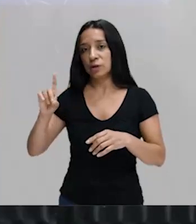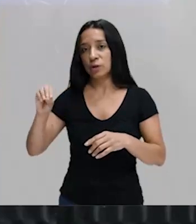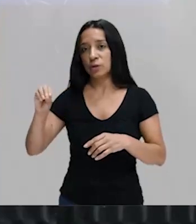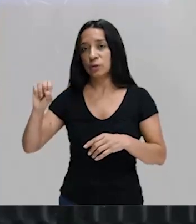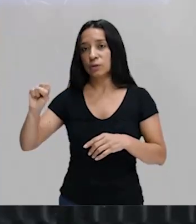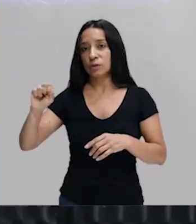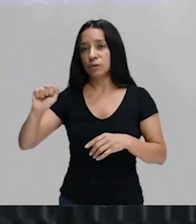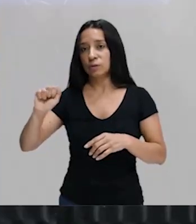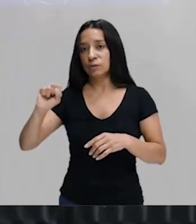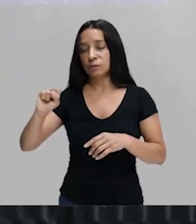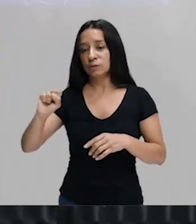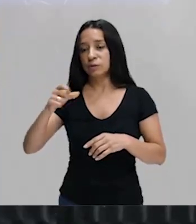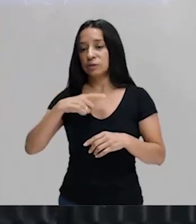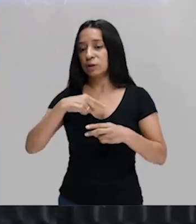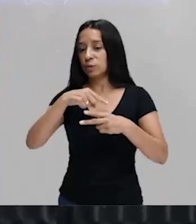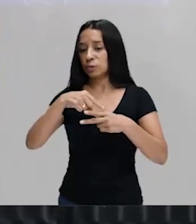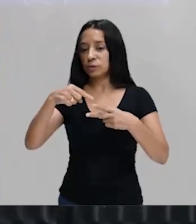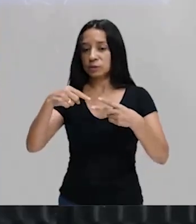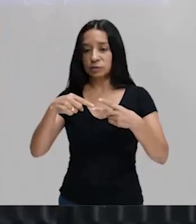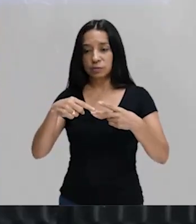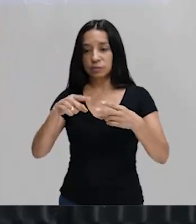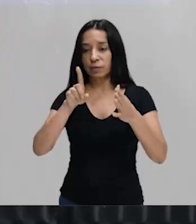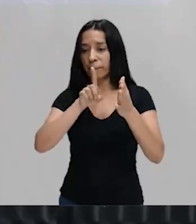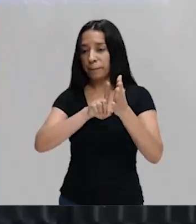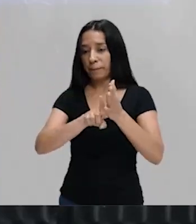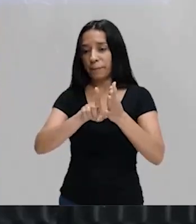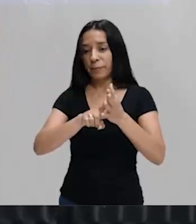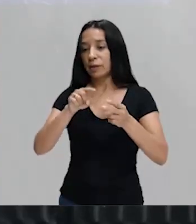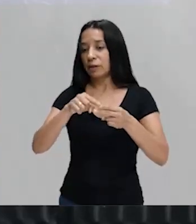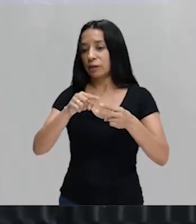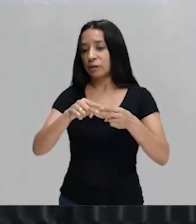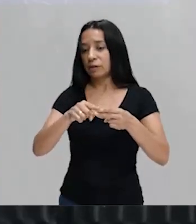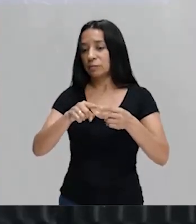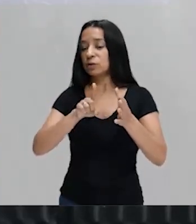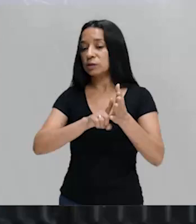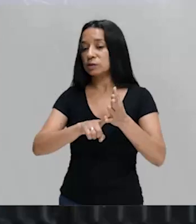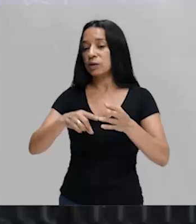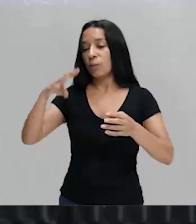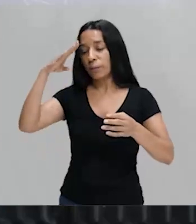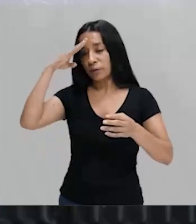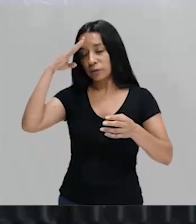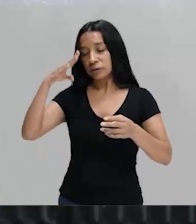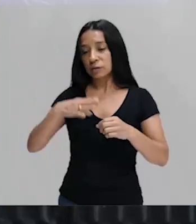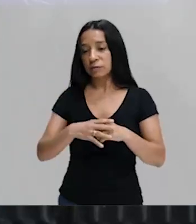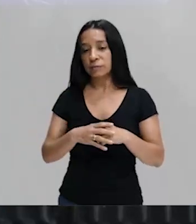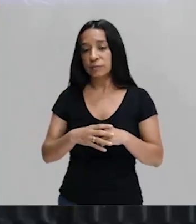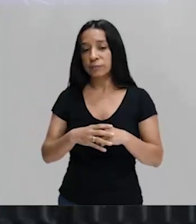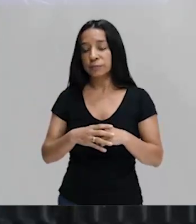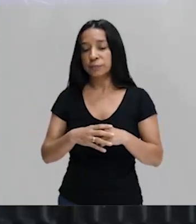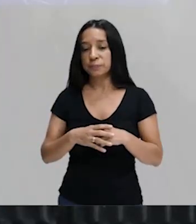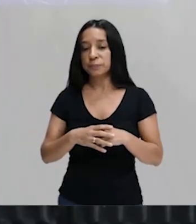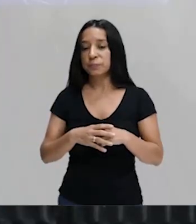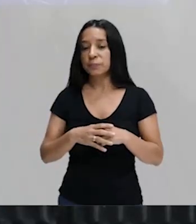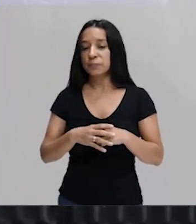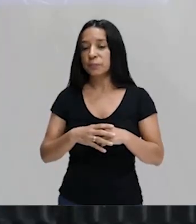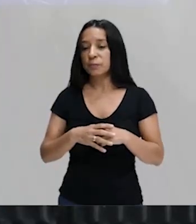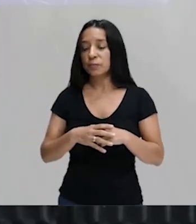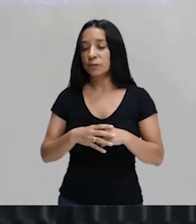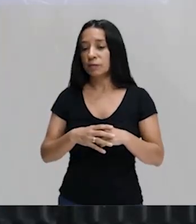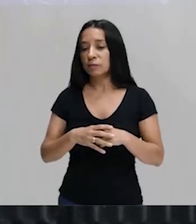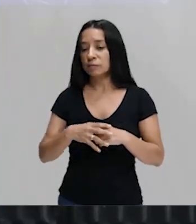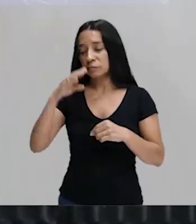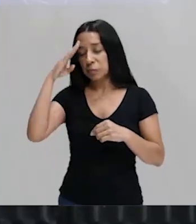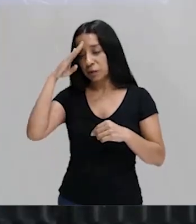forma decisiva para a queda da monarquia. A questão militar, pela conscientização dos nossos militares na Guerra do Paraguai, onde eles